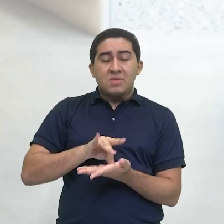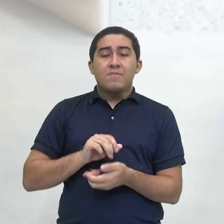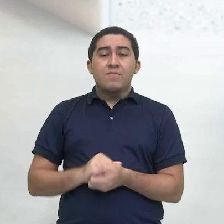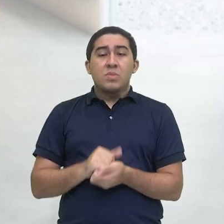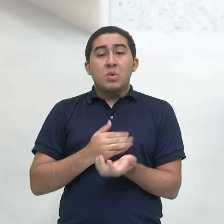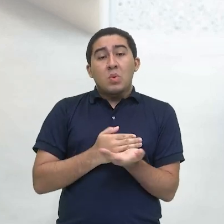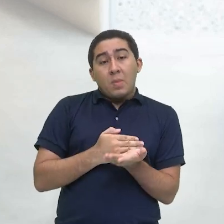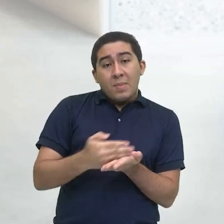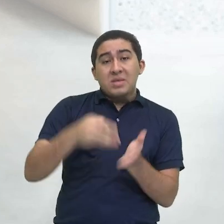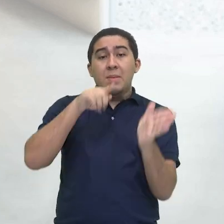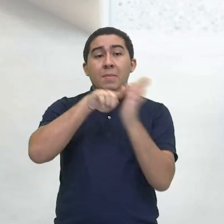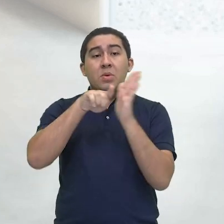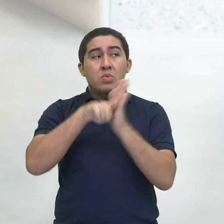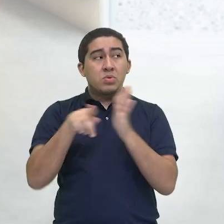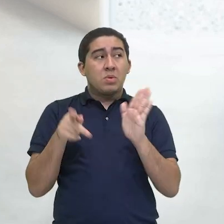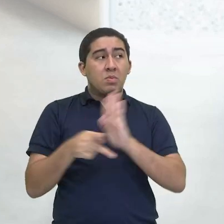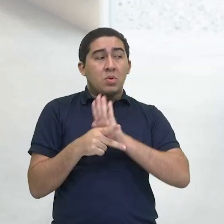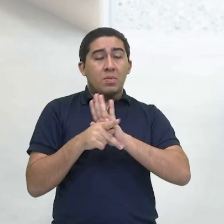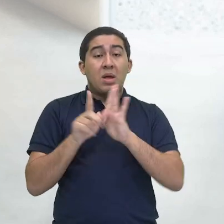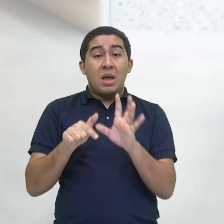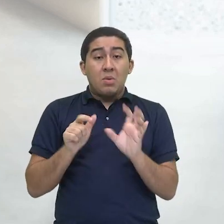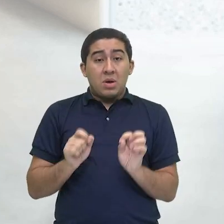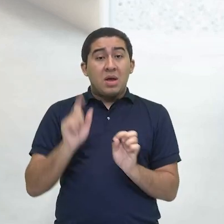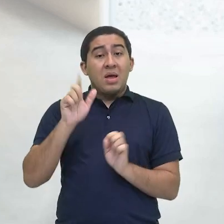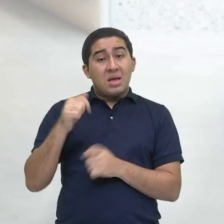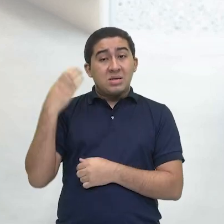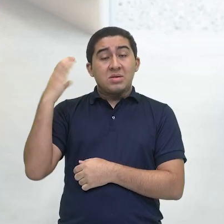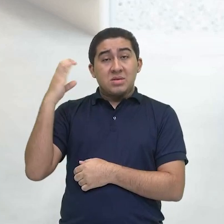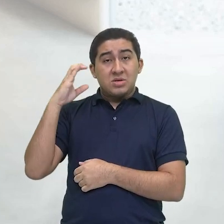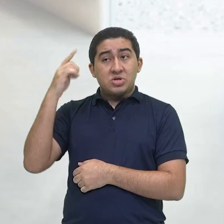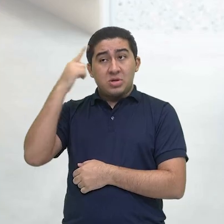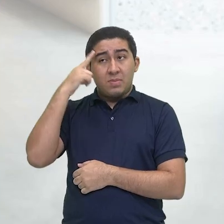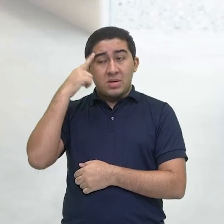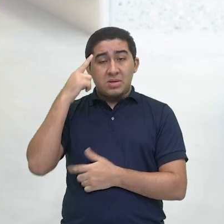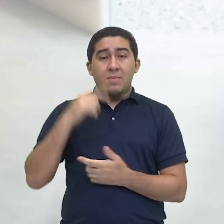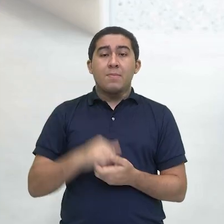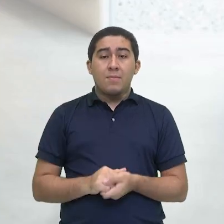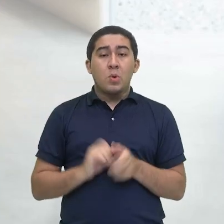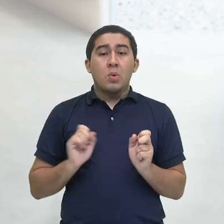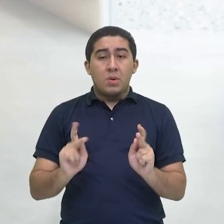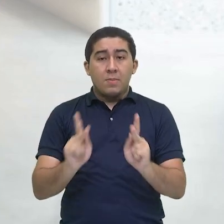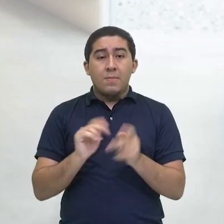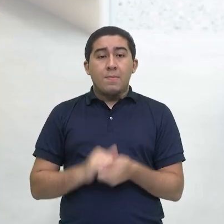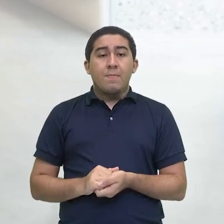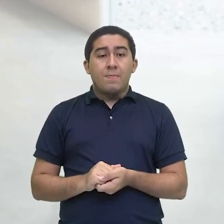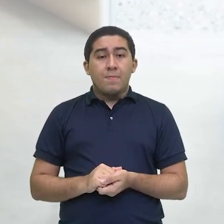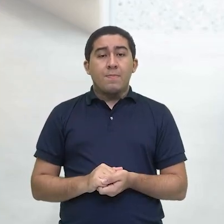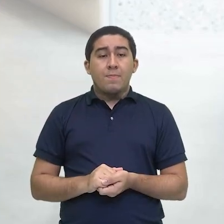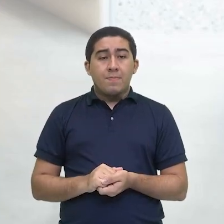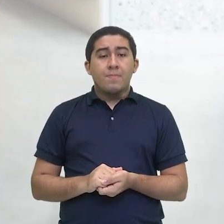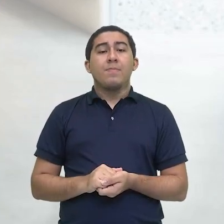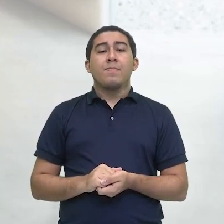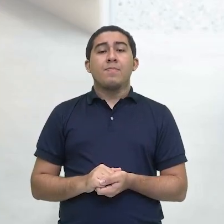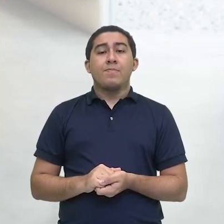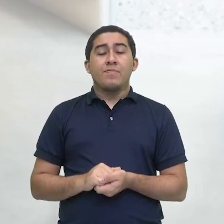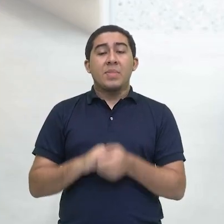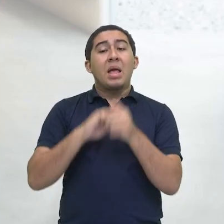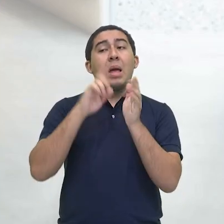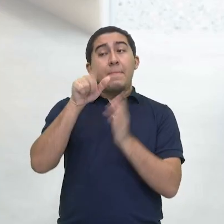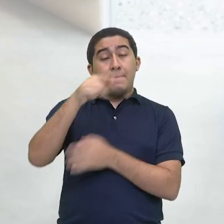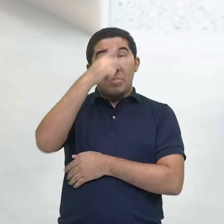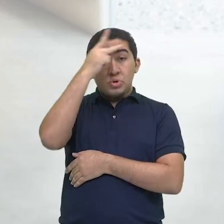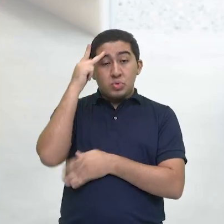começa a fazer questionamentos. É assim que o cientista pensa, tá bom? Então, o pesquisador,